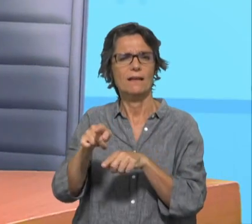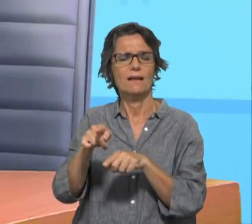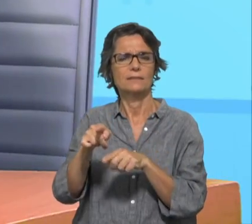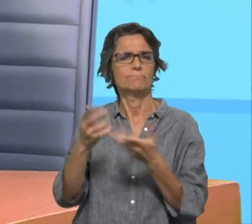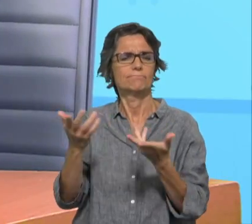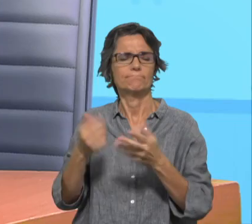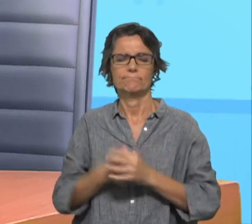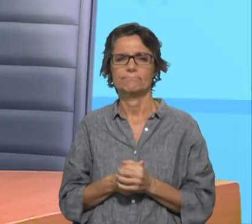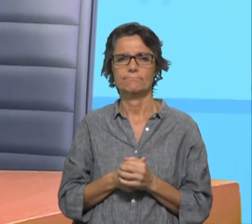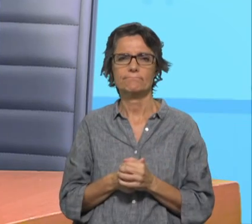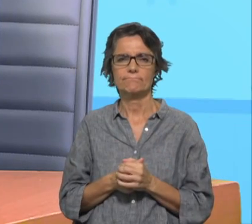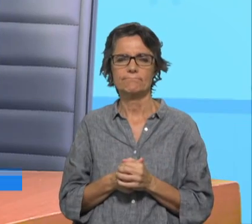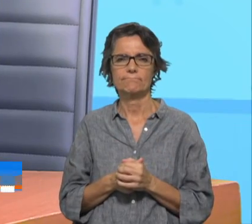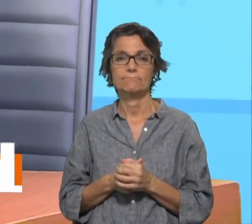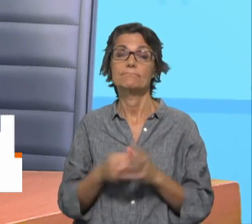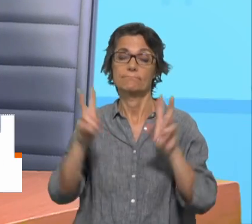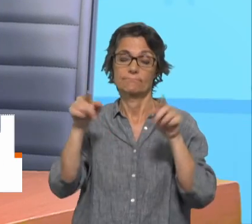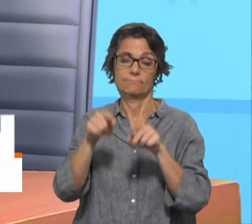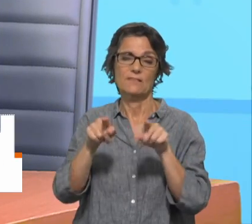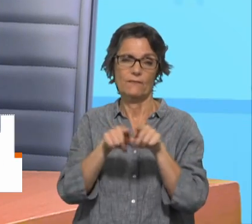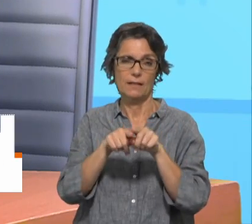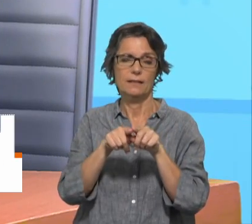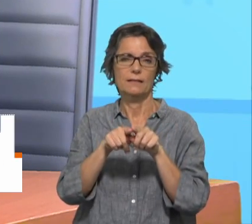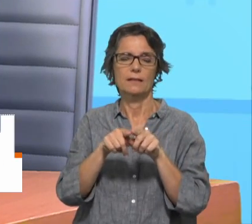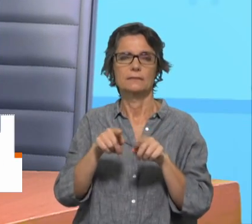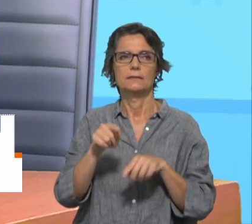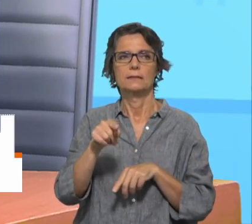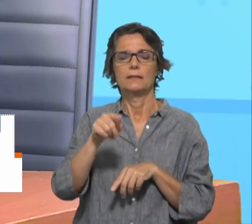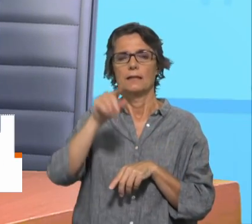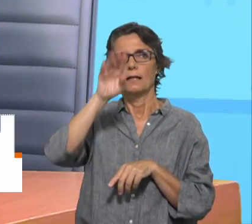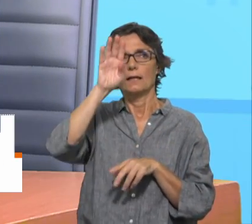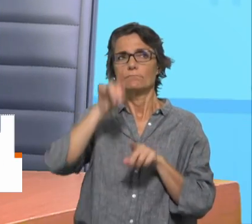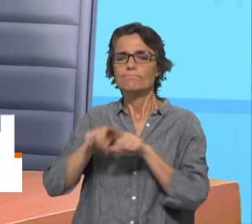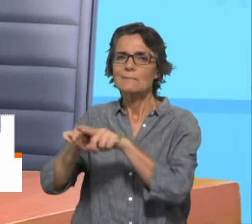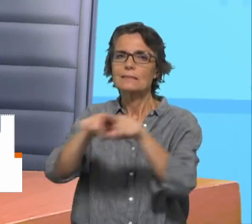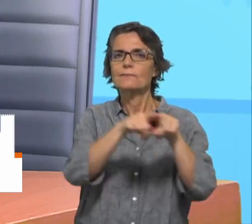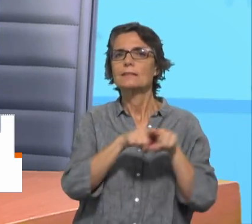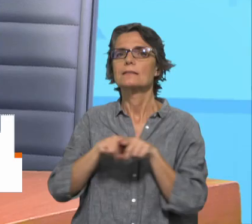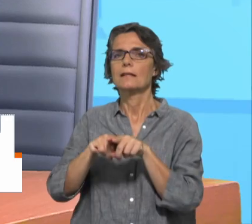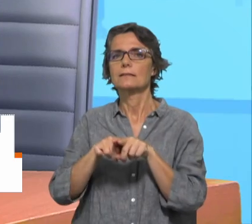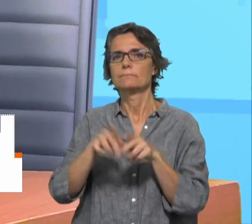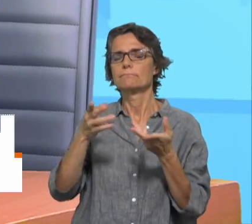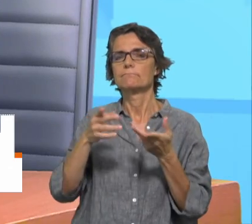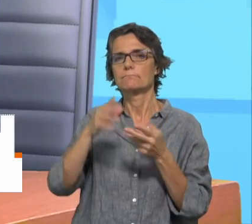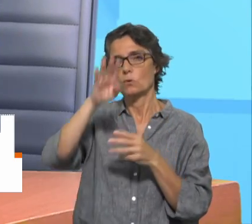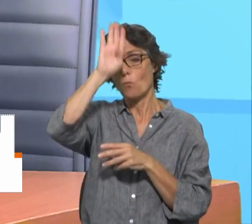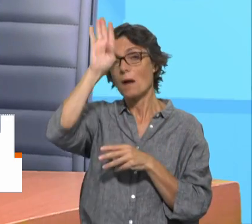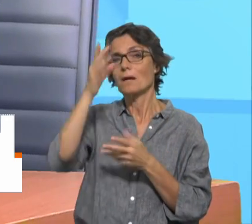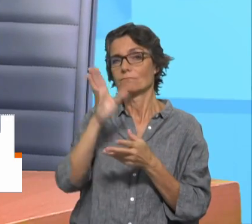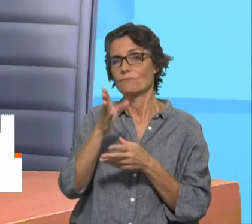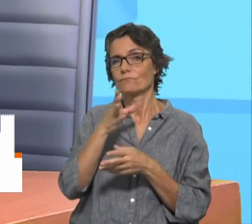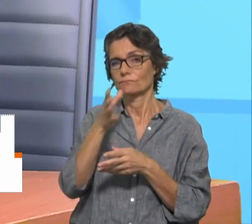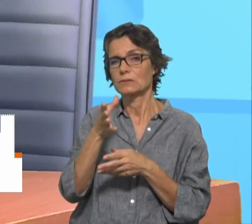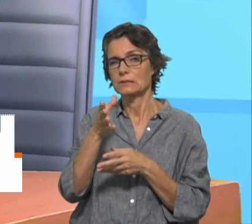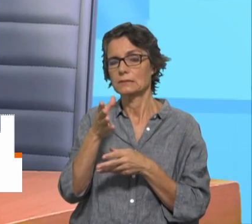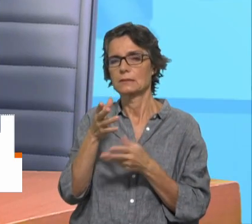tema da fraternidade, muito insistido pelo Papa Francisco, na verdade torna-se uma urgência nos tempos de hoje e também para a Igreja